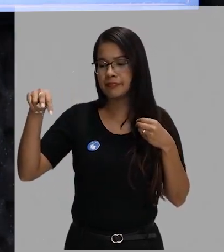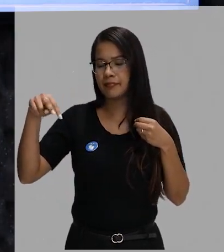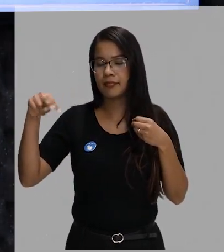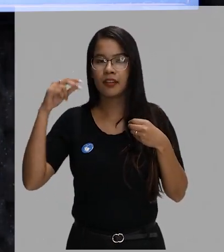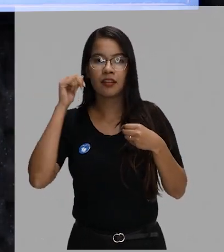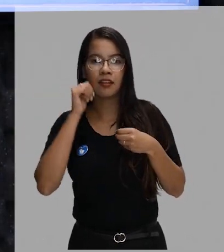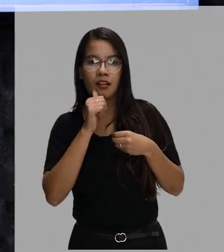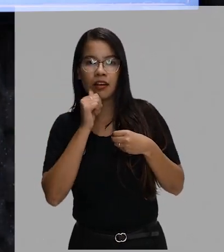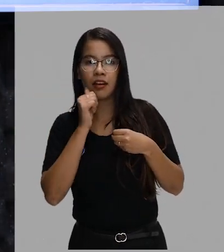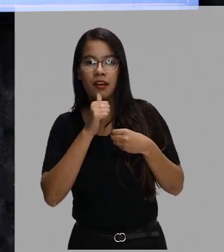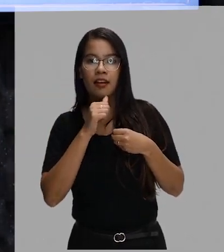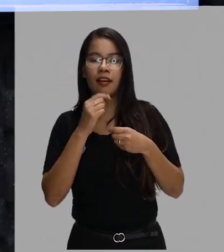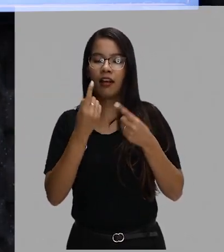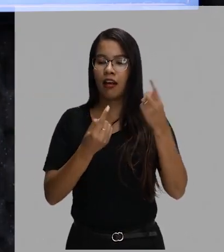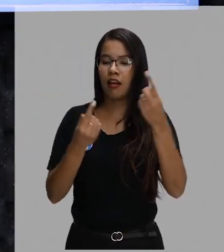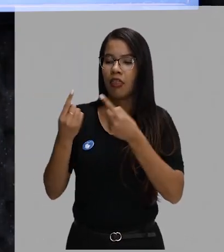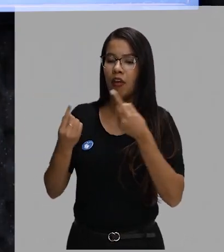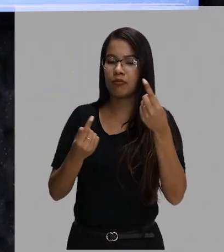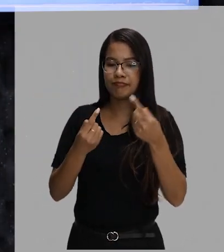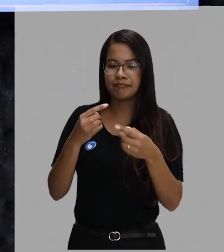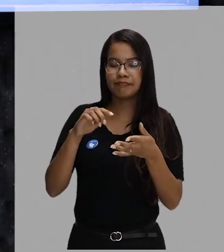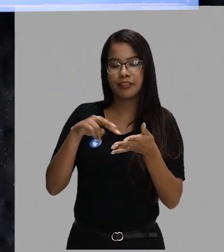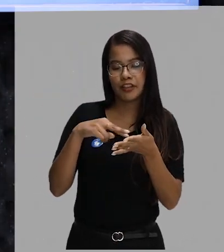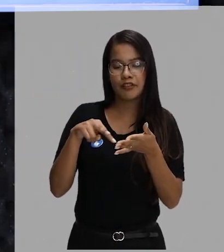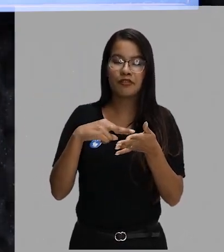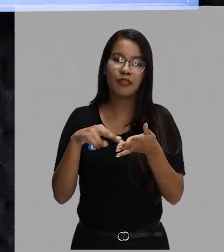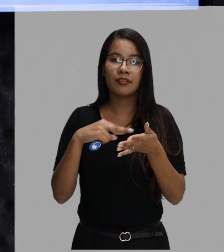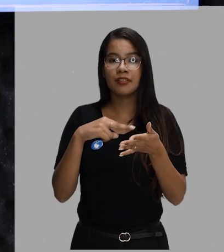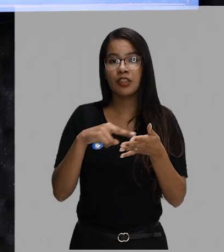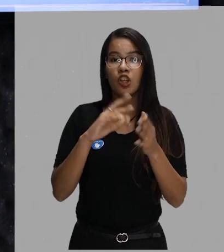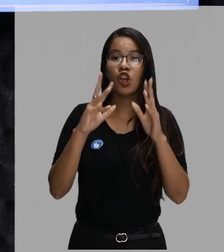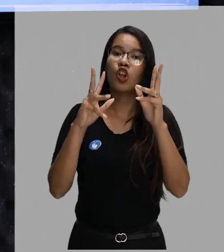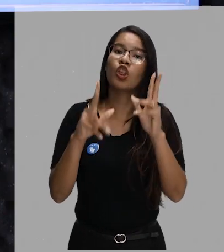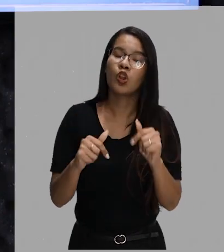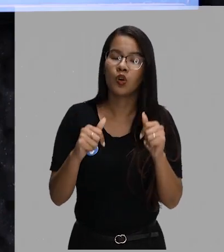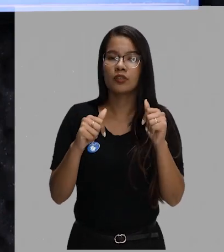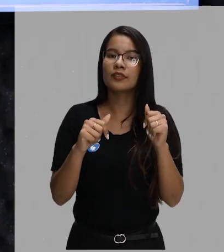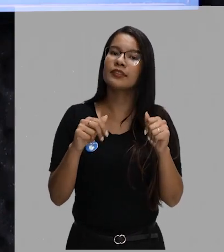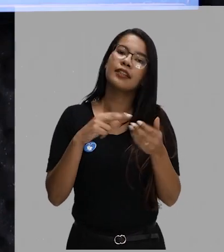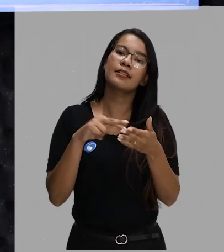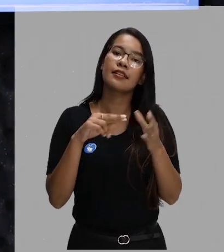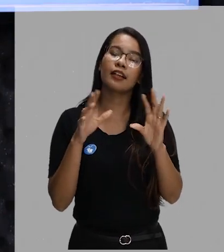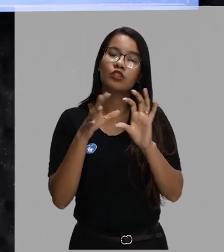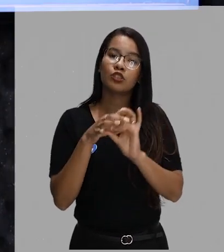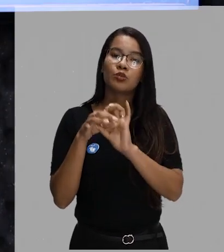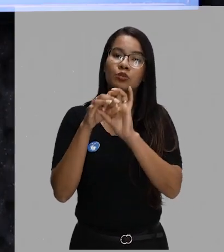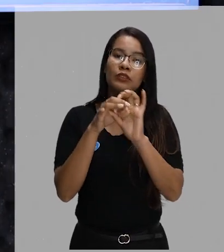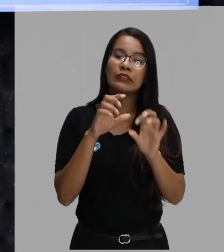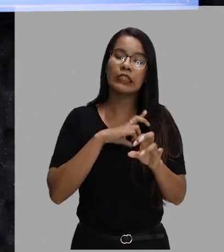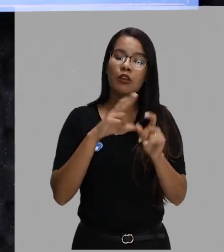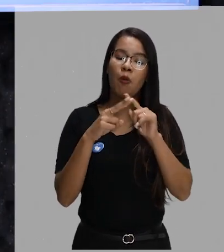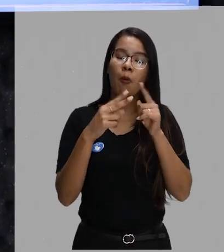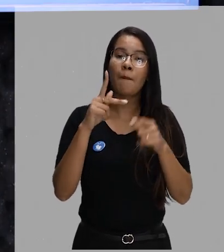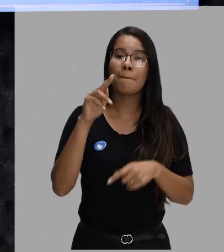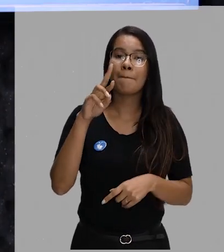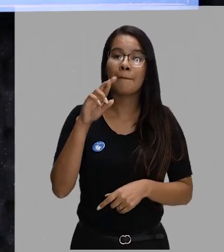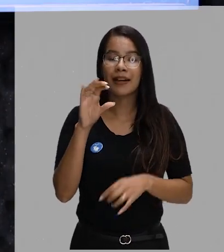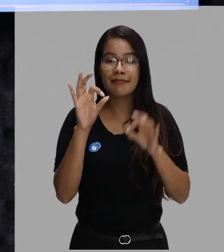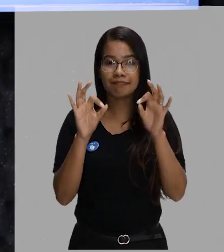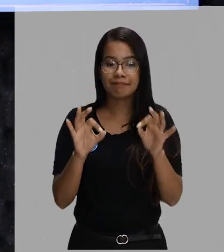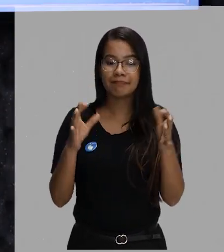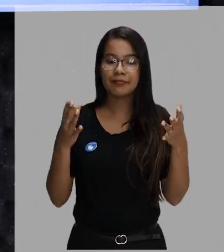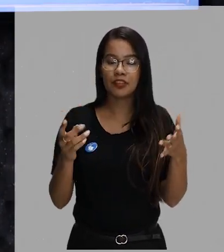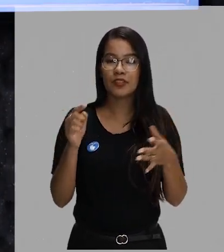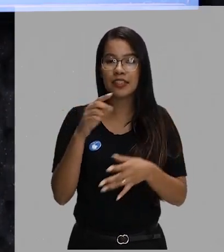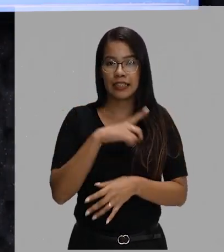não ficou nem moça sem dançar com alguém, ficou o par certinho. Tá, então você tem uma situação de uma